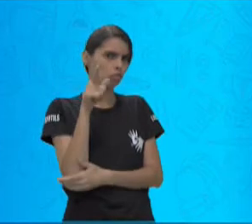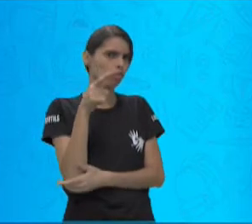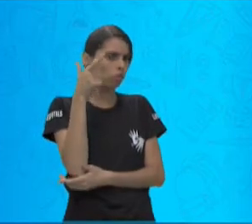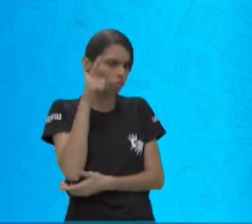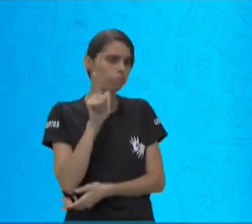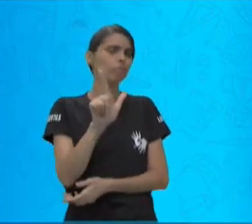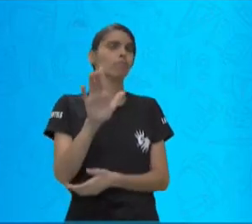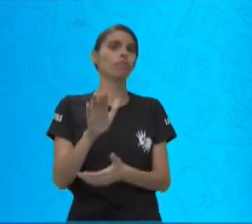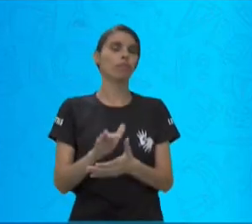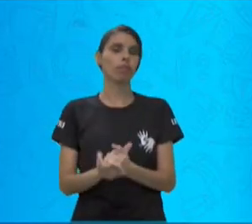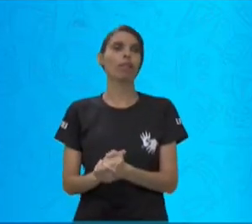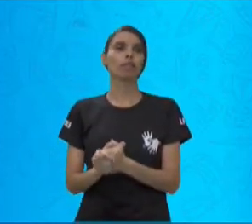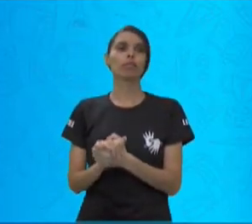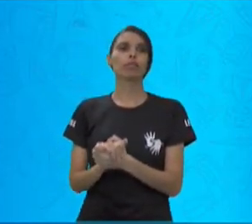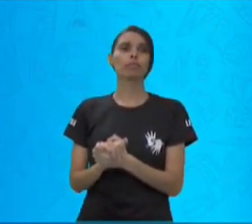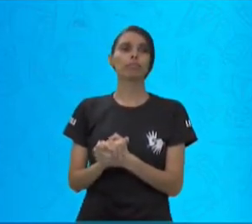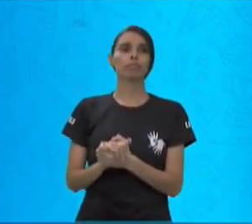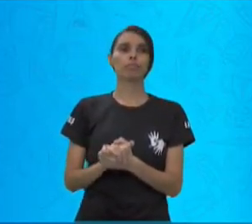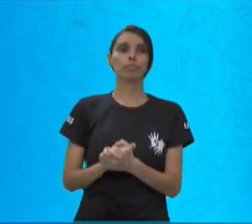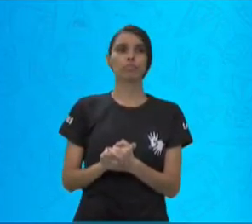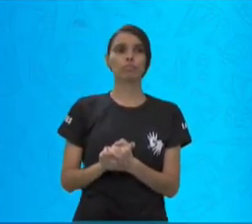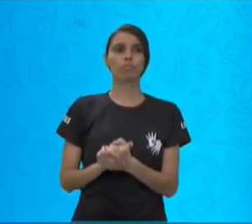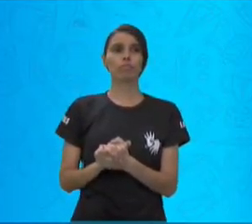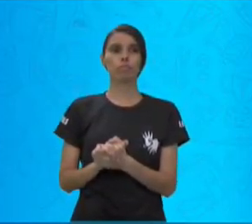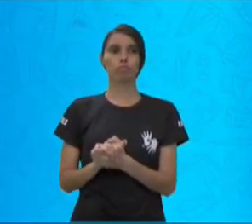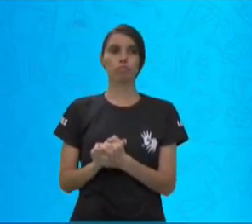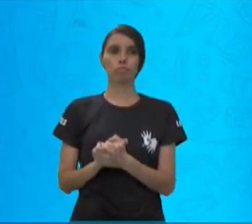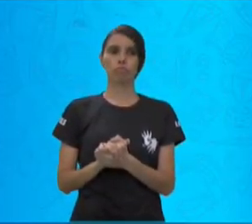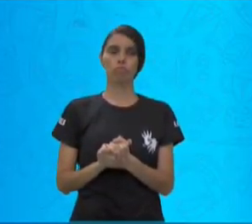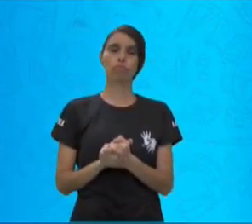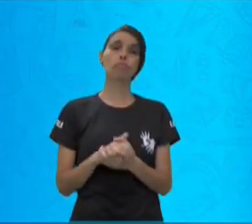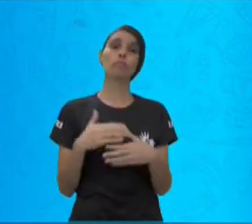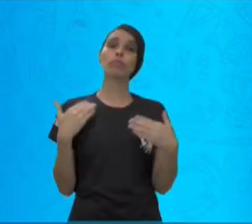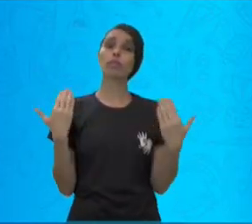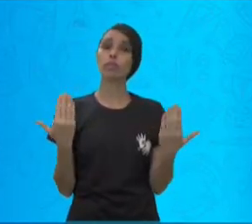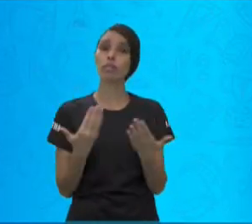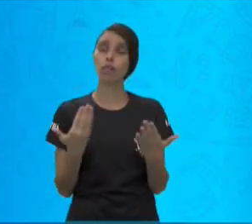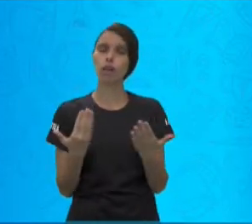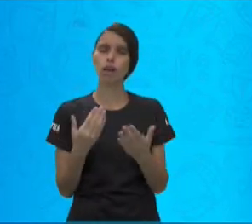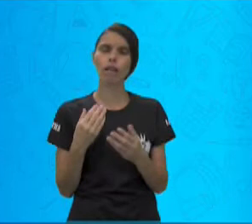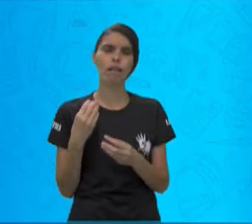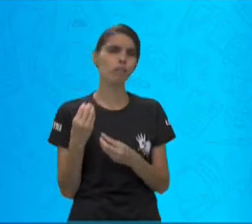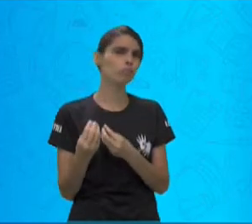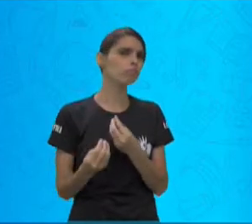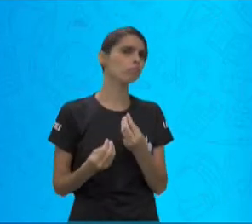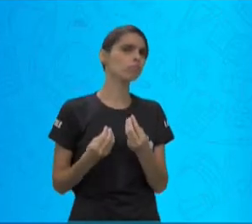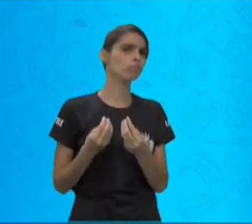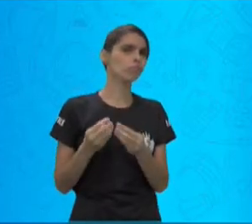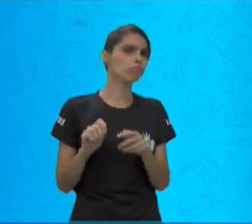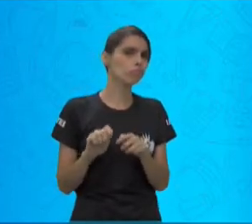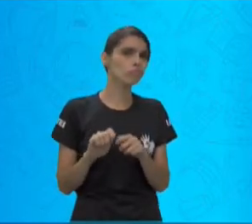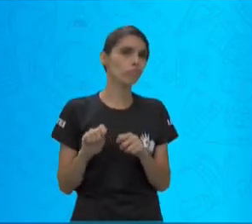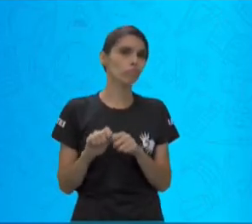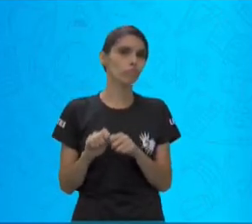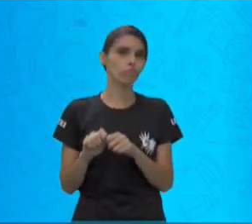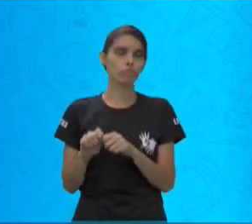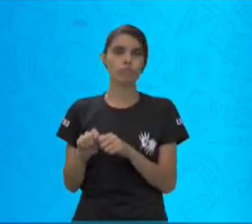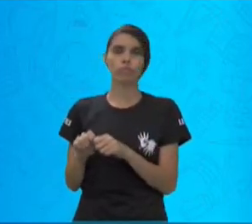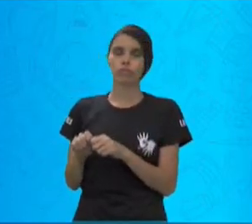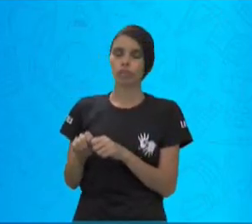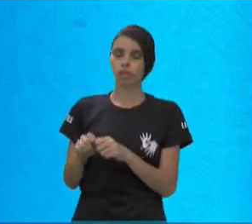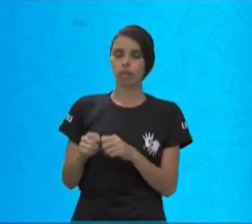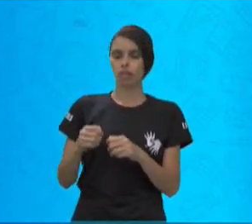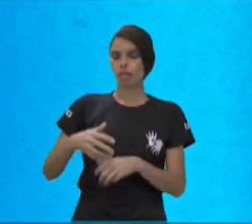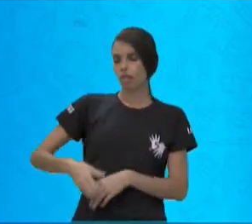e agora nós vamos cortar a lateral da sacola